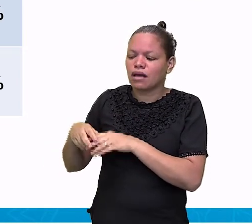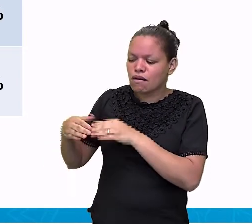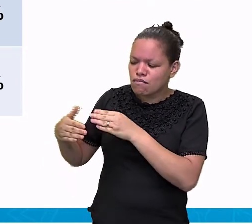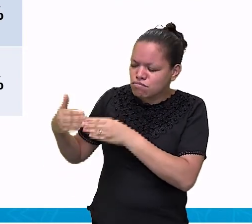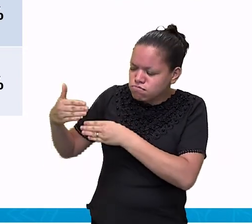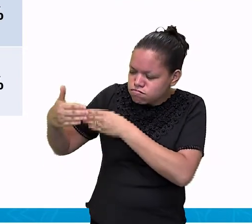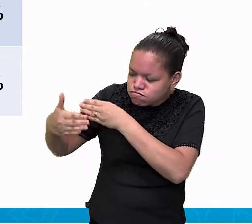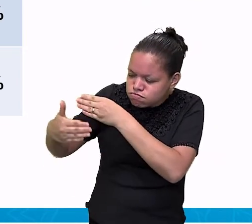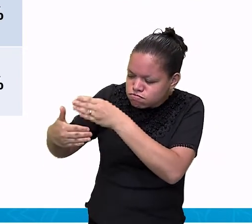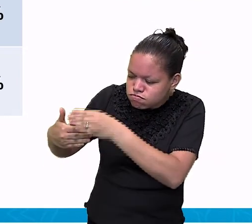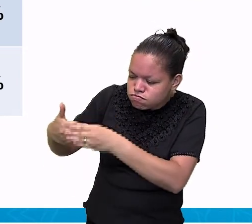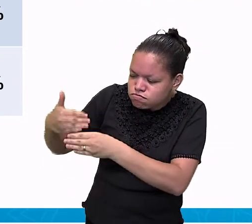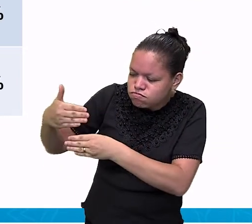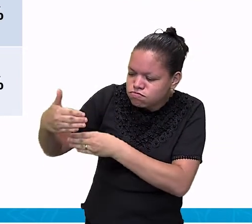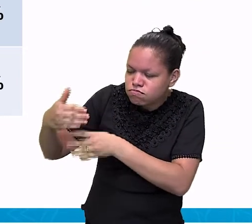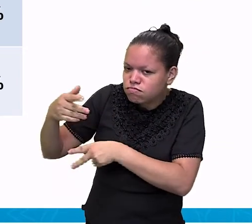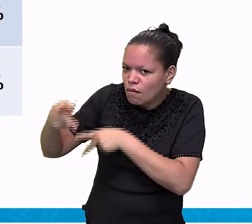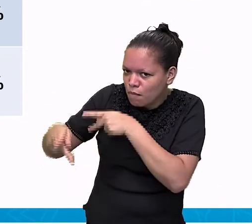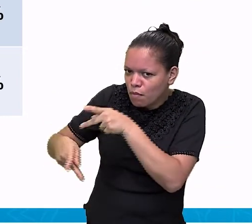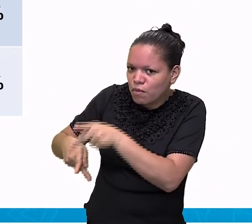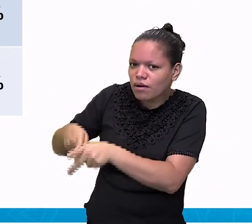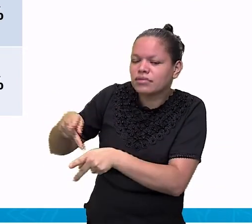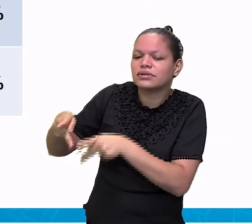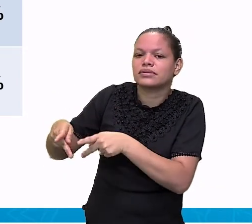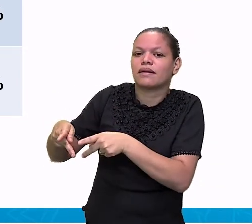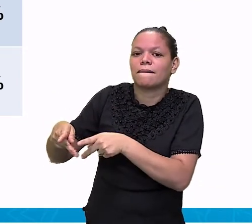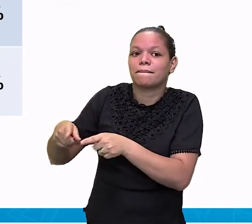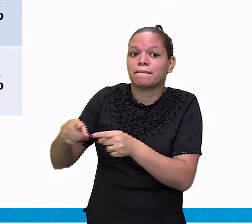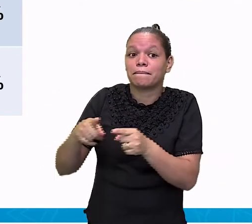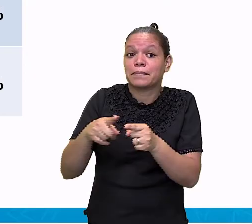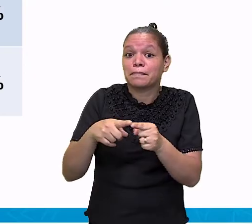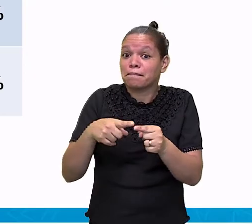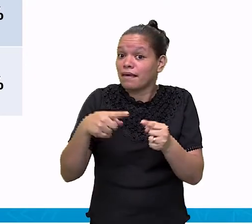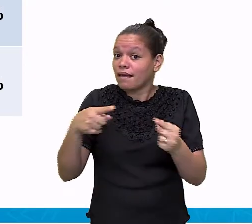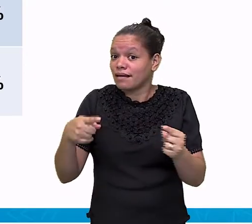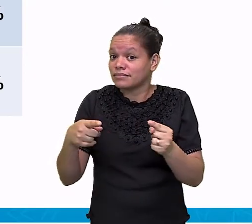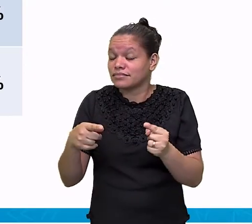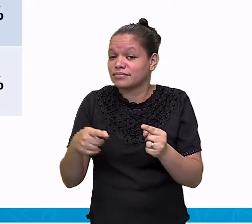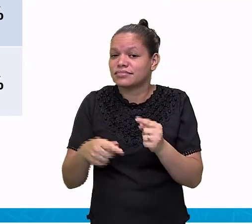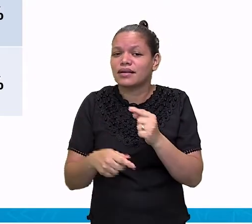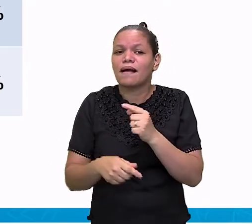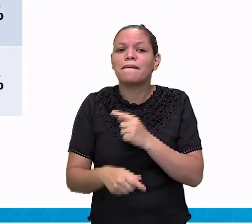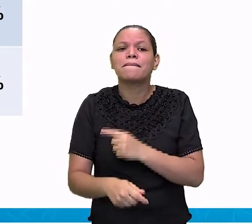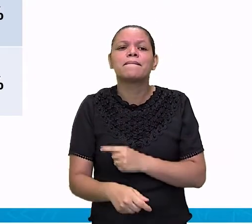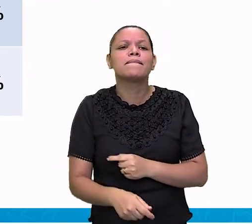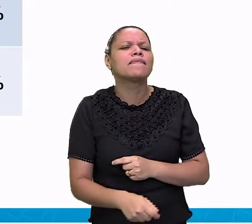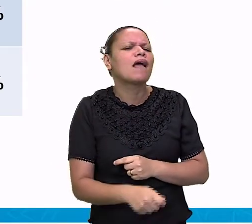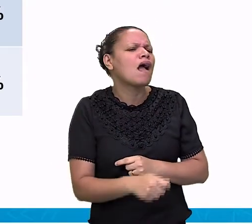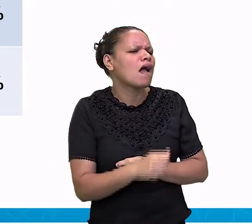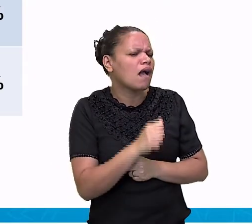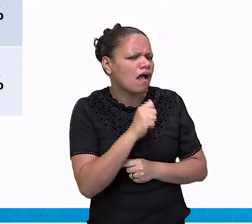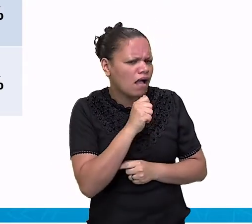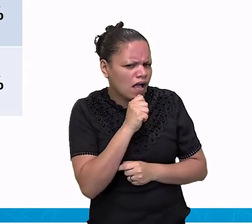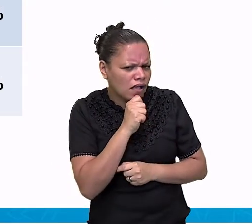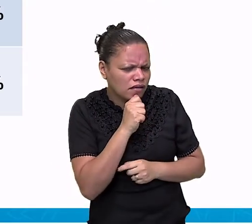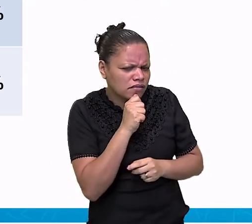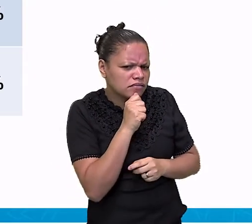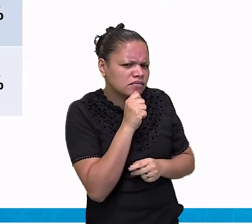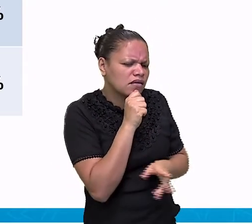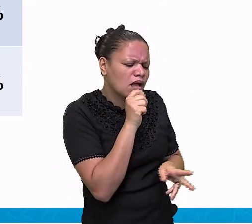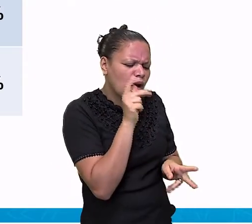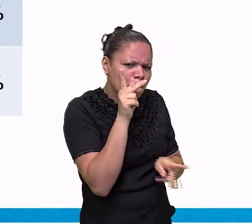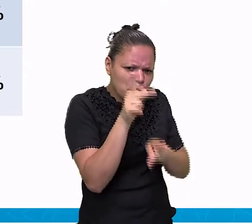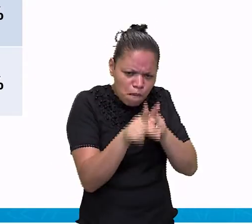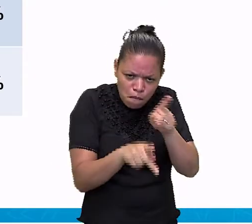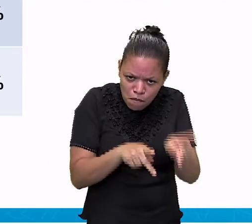1960, nós conseguimos perceber que ainda a população rural era maior. Mas a partir